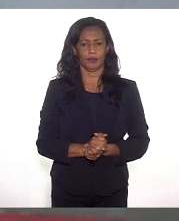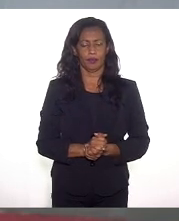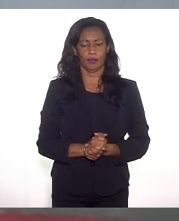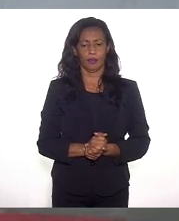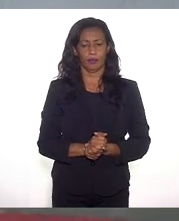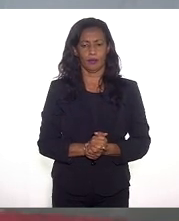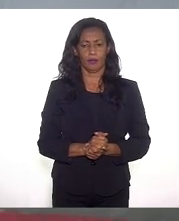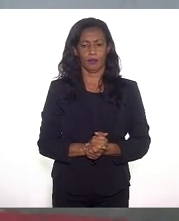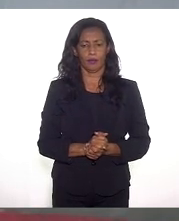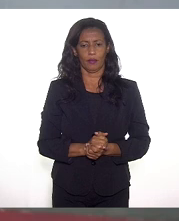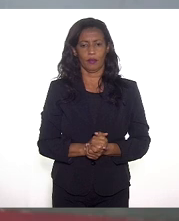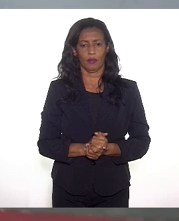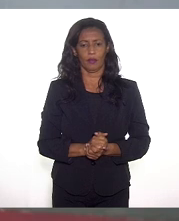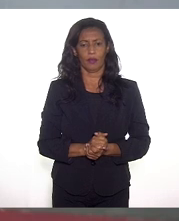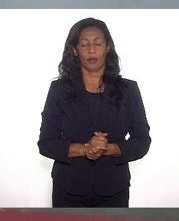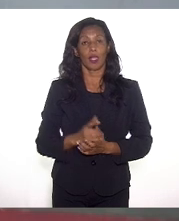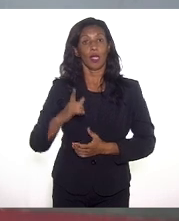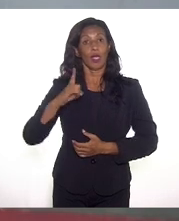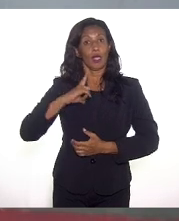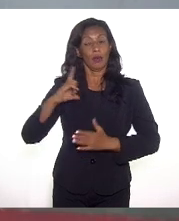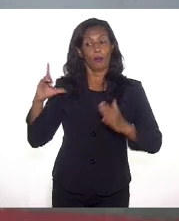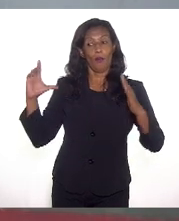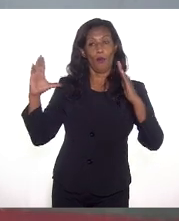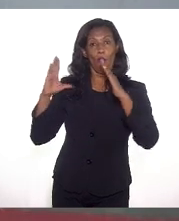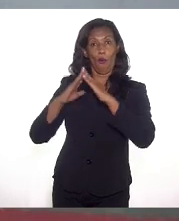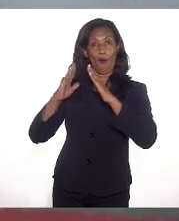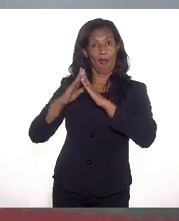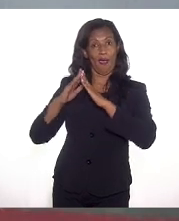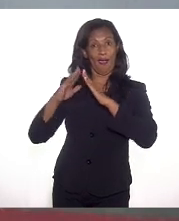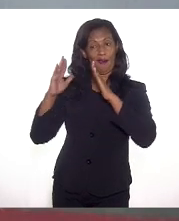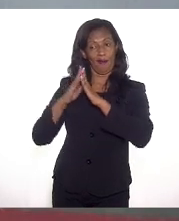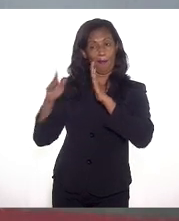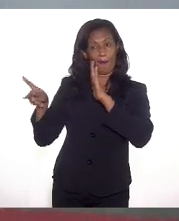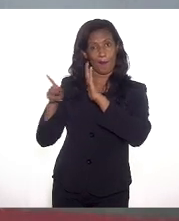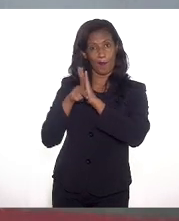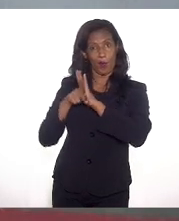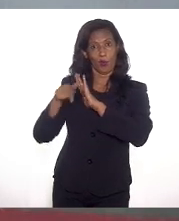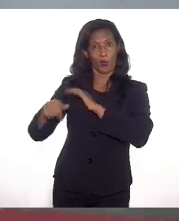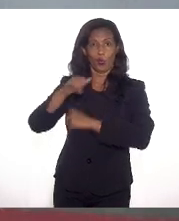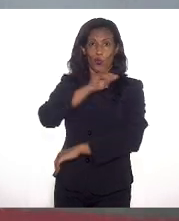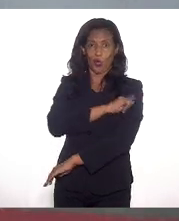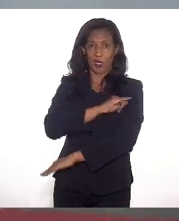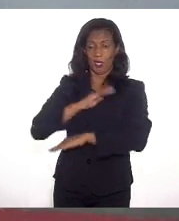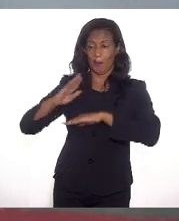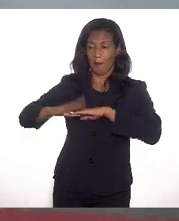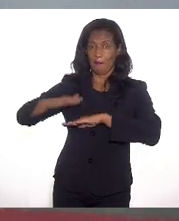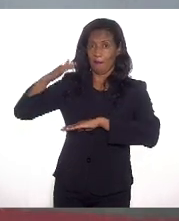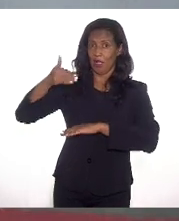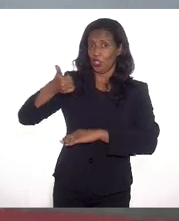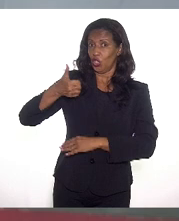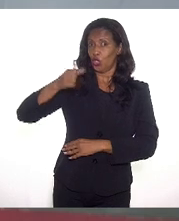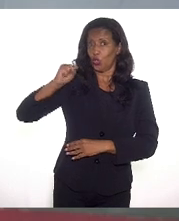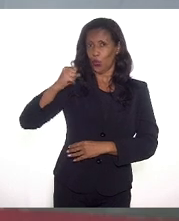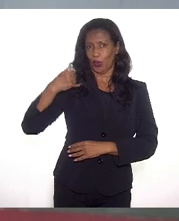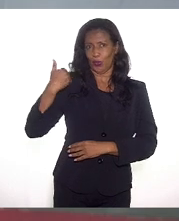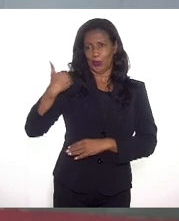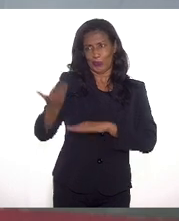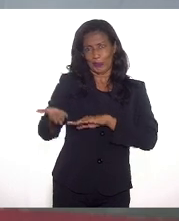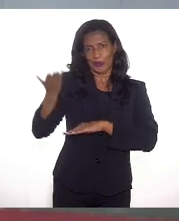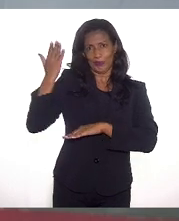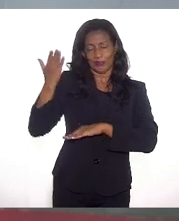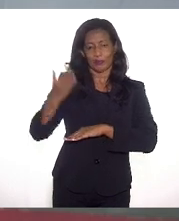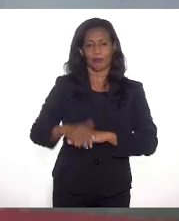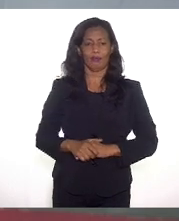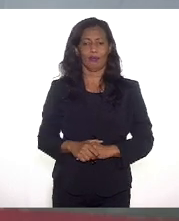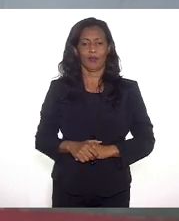Por óbvio, ser morador do Estado do Rio de Janeiro, maior de 18 anos, e aí criamos uma exceção, que são